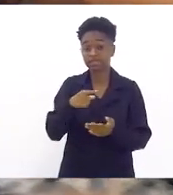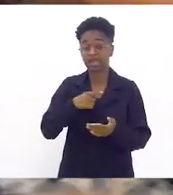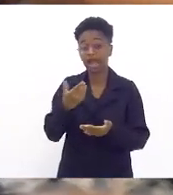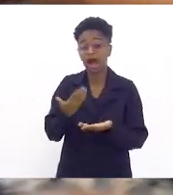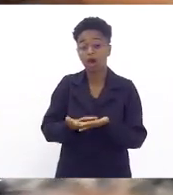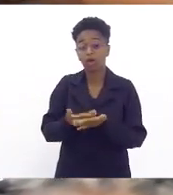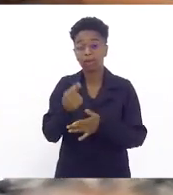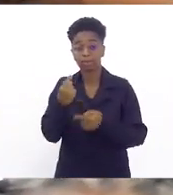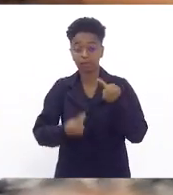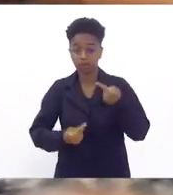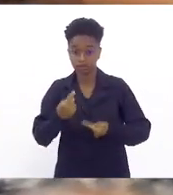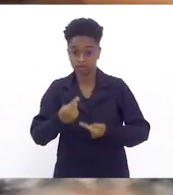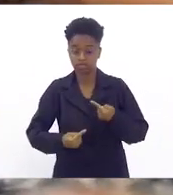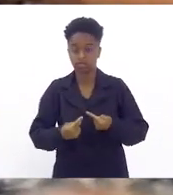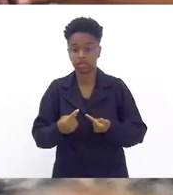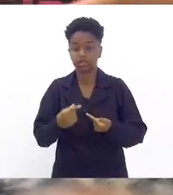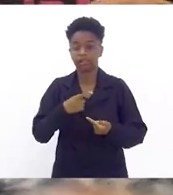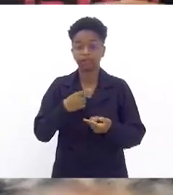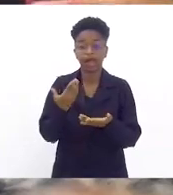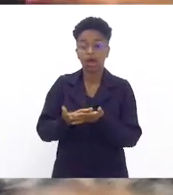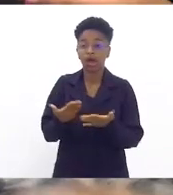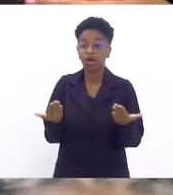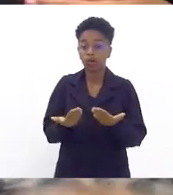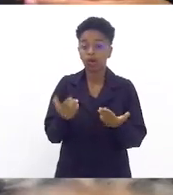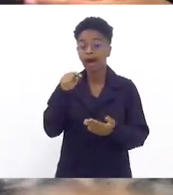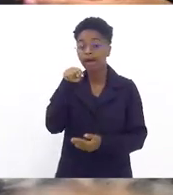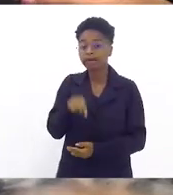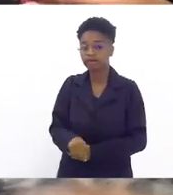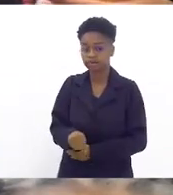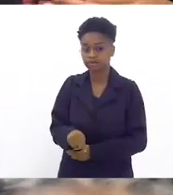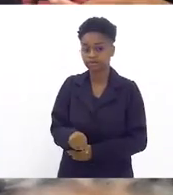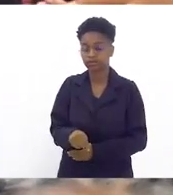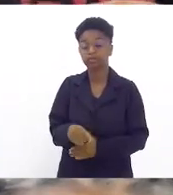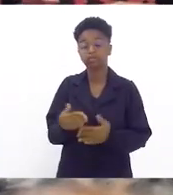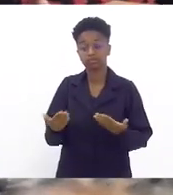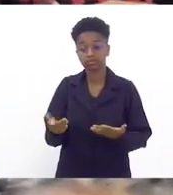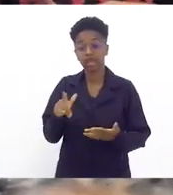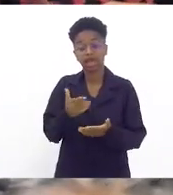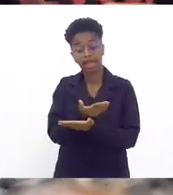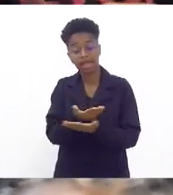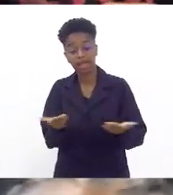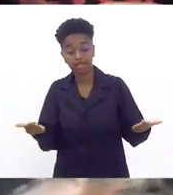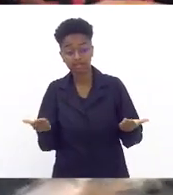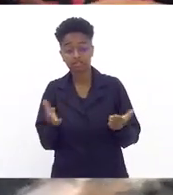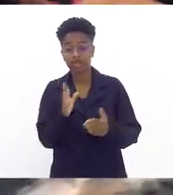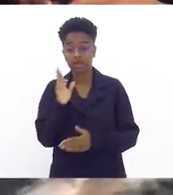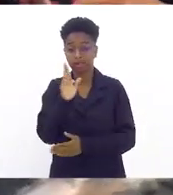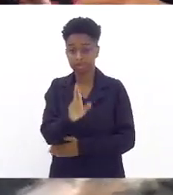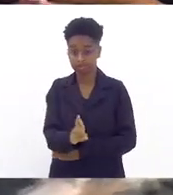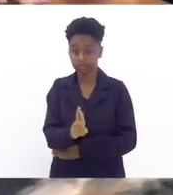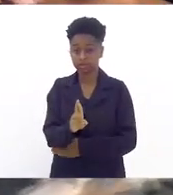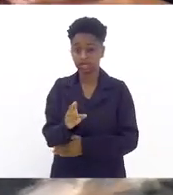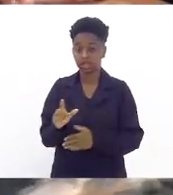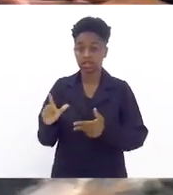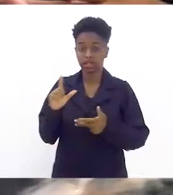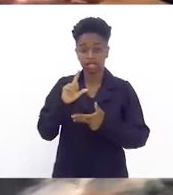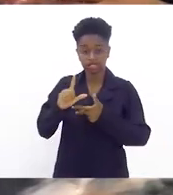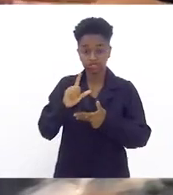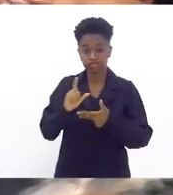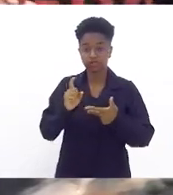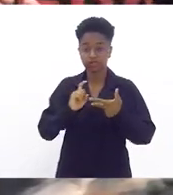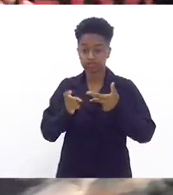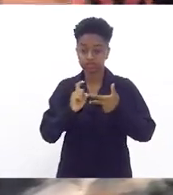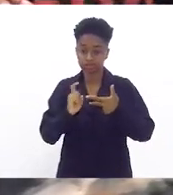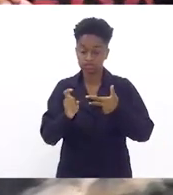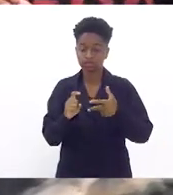política a aula agora da gente é aqui e são esses representantes do Legislativo do